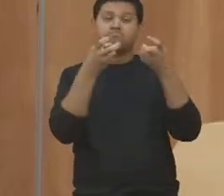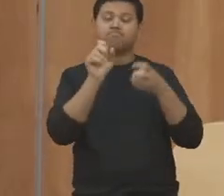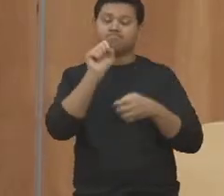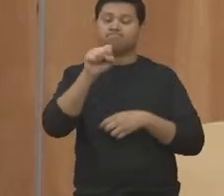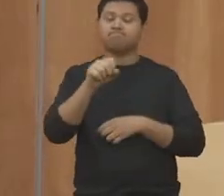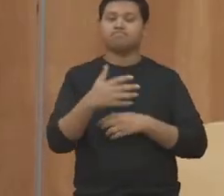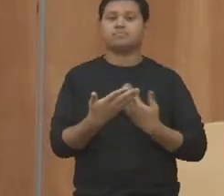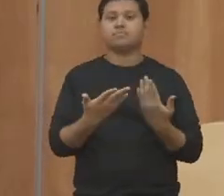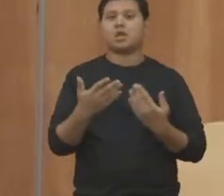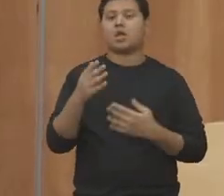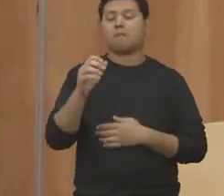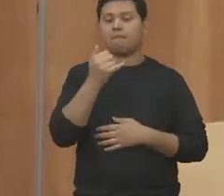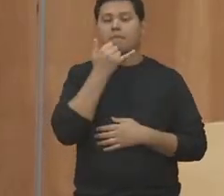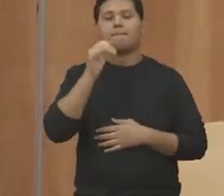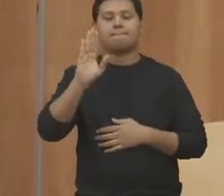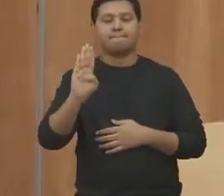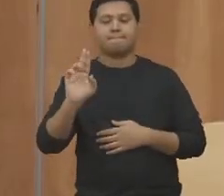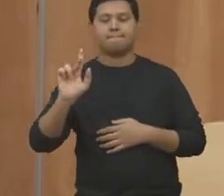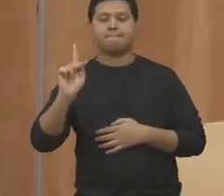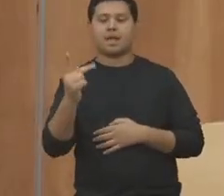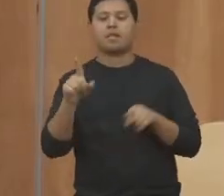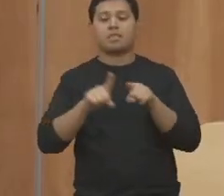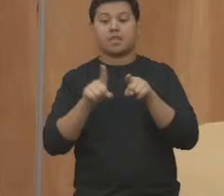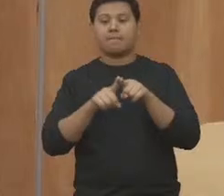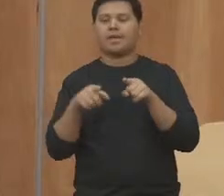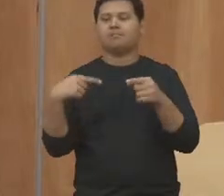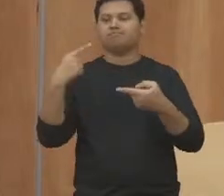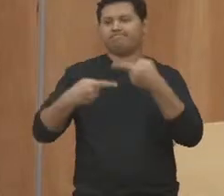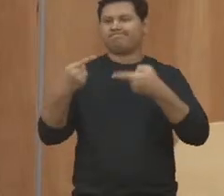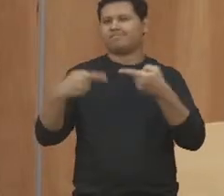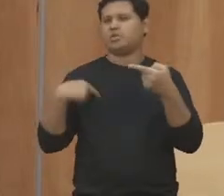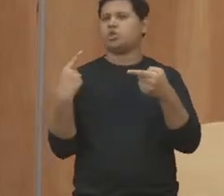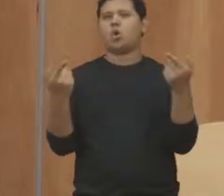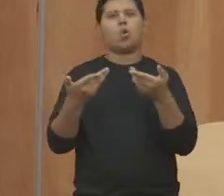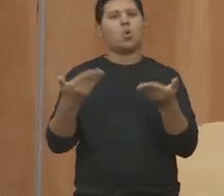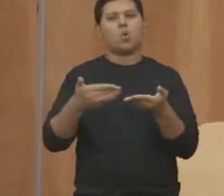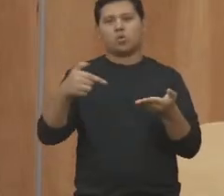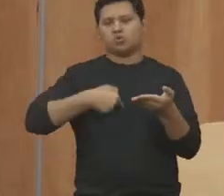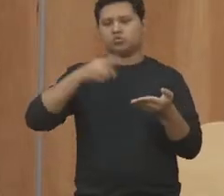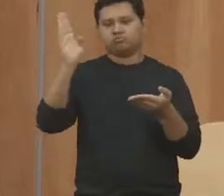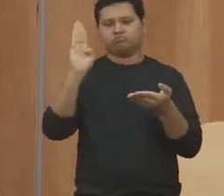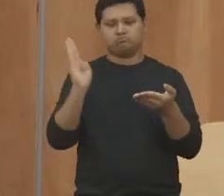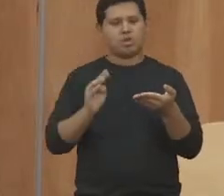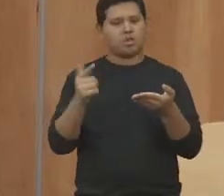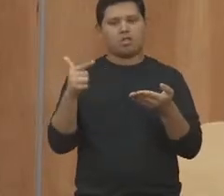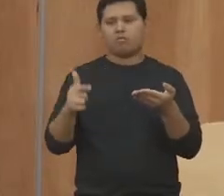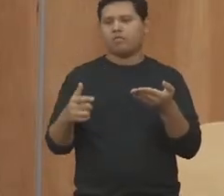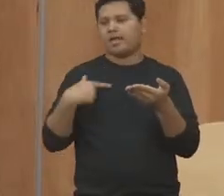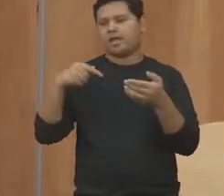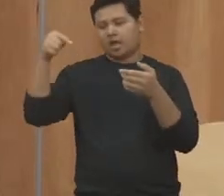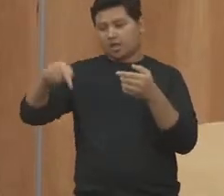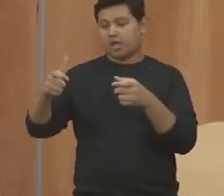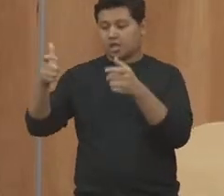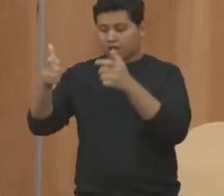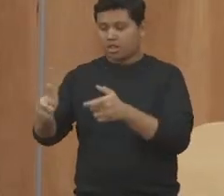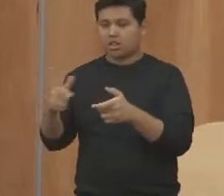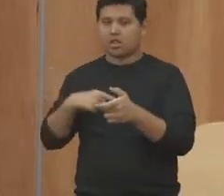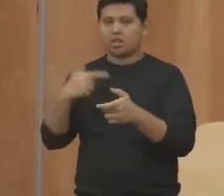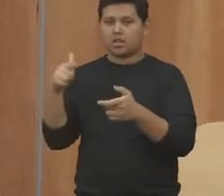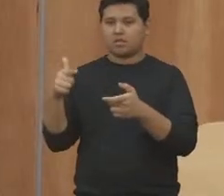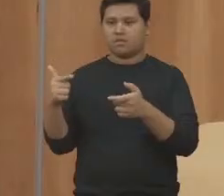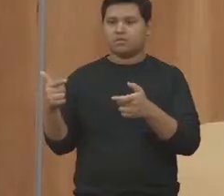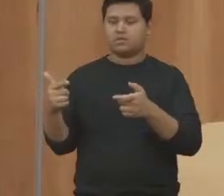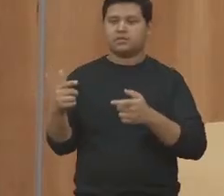sou a favor. Belo Horizonte está em discussão também, mas hoje no Brasil ainda não existe muitas cidades do porte de Jacareí com passe livre. A única